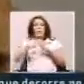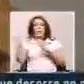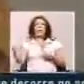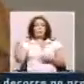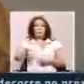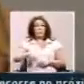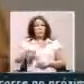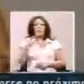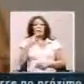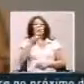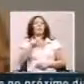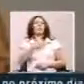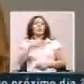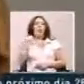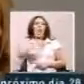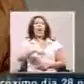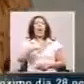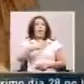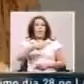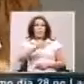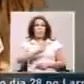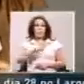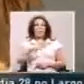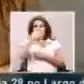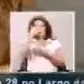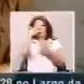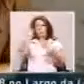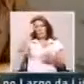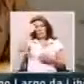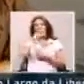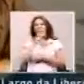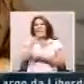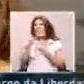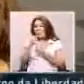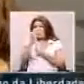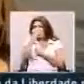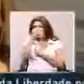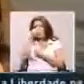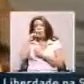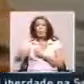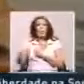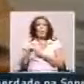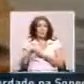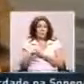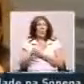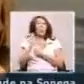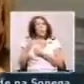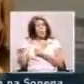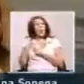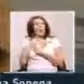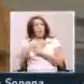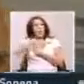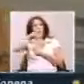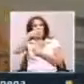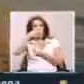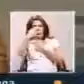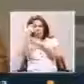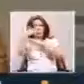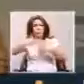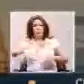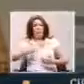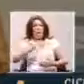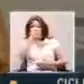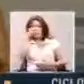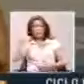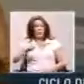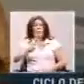presença, que afinal não ia estar presente, razão pela qual não temos aqui presidente alguém que, de forma convicta, defenda o movimento das